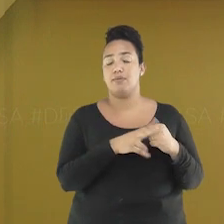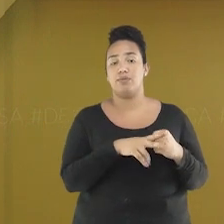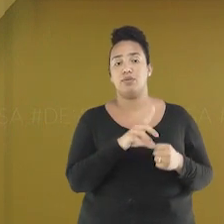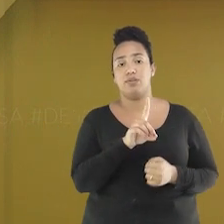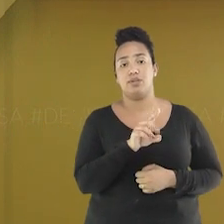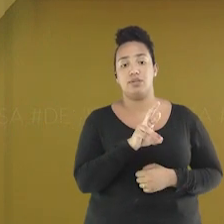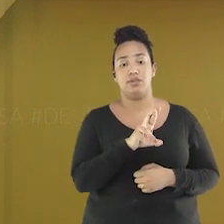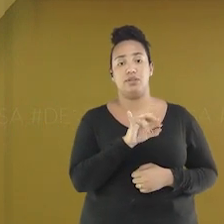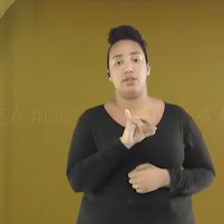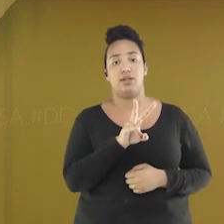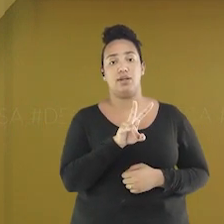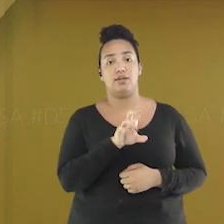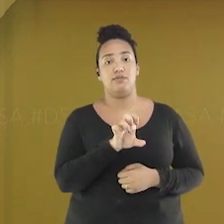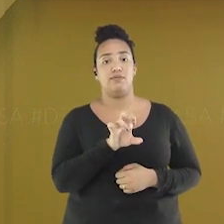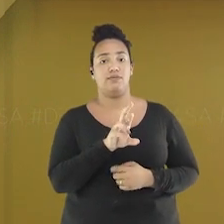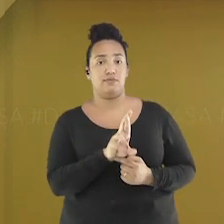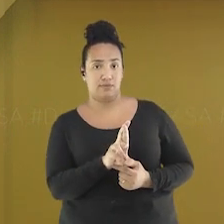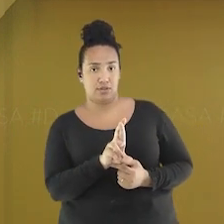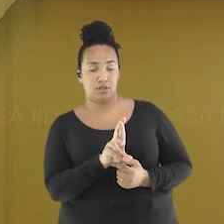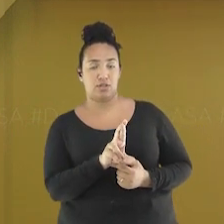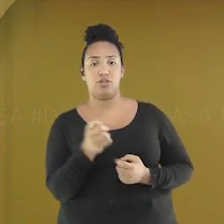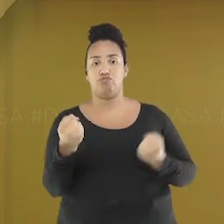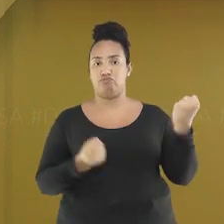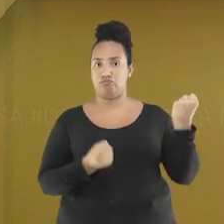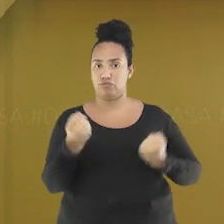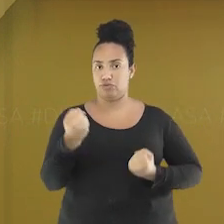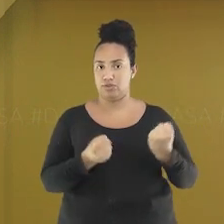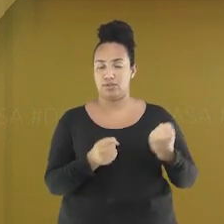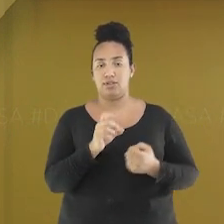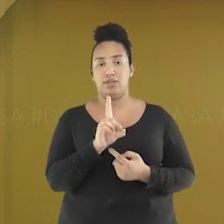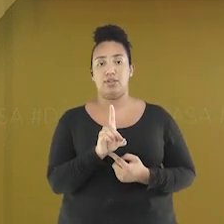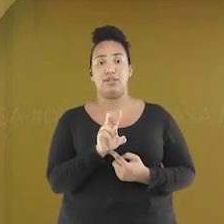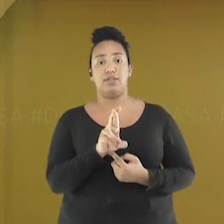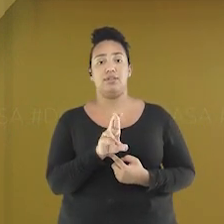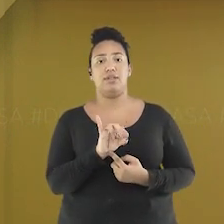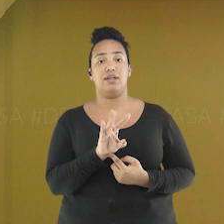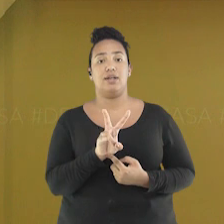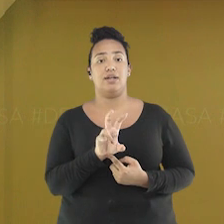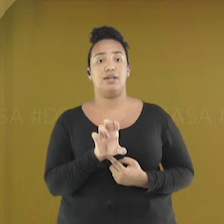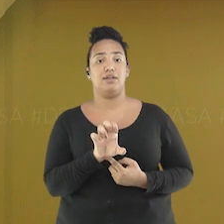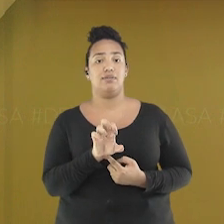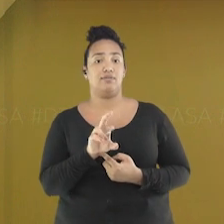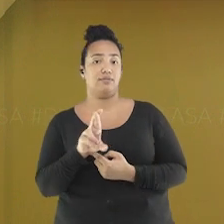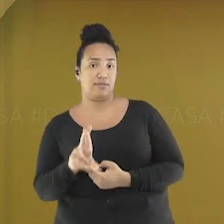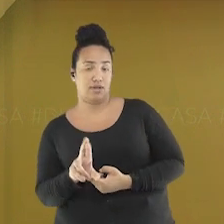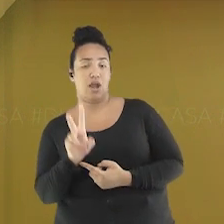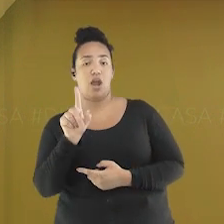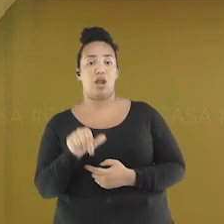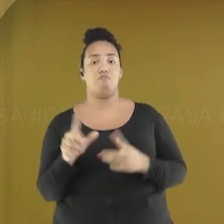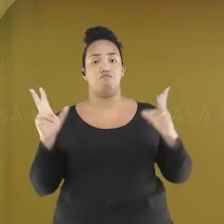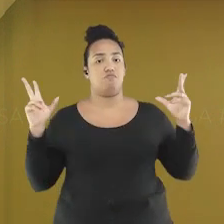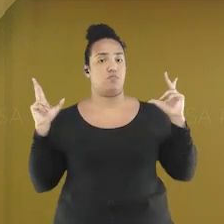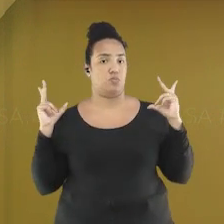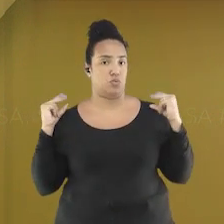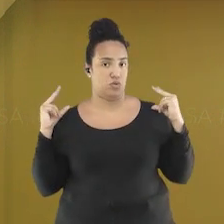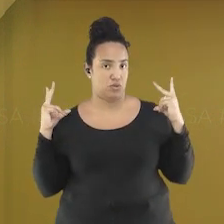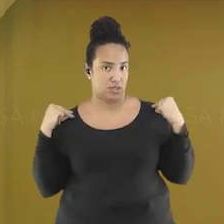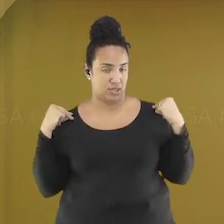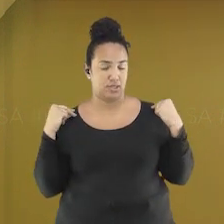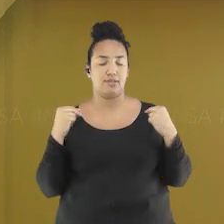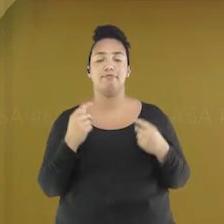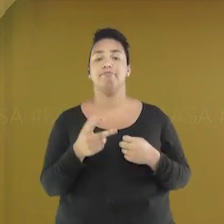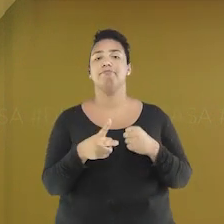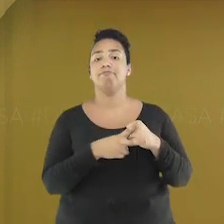dirigir. Driver, com ER no final, motorista. O verbo help, ajuda, ajudar, né?